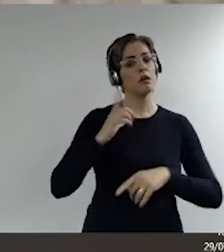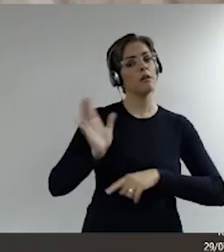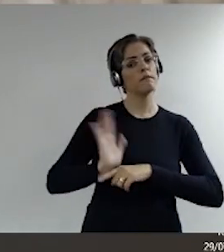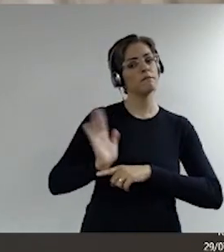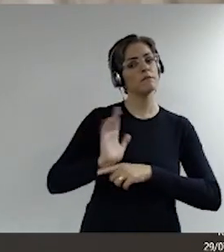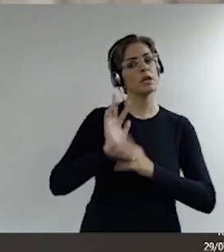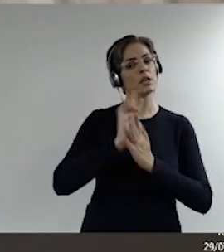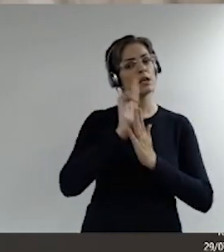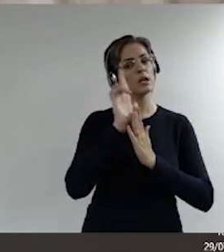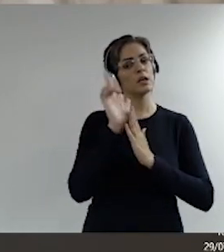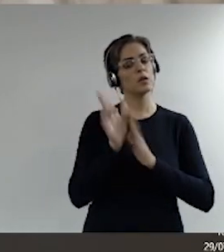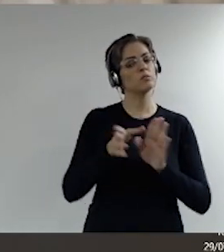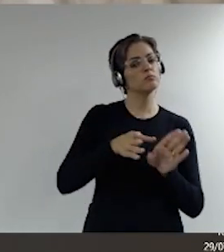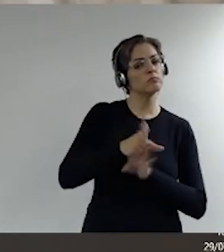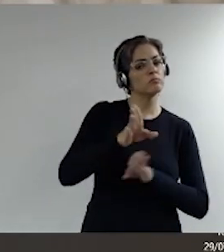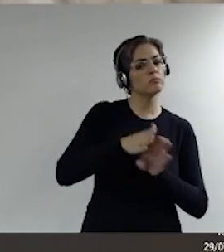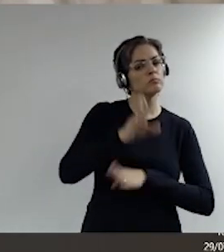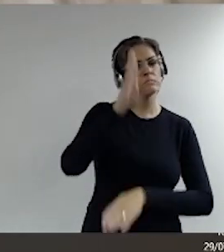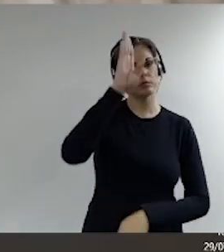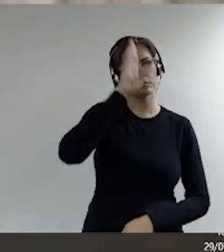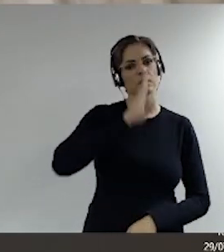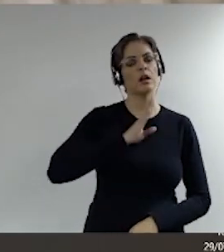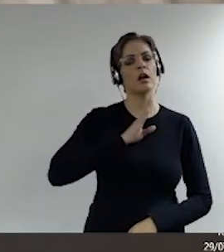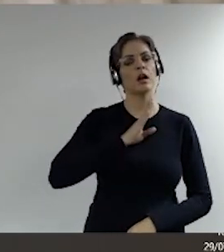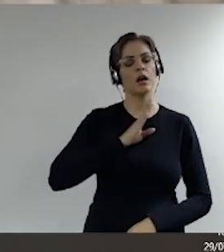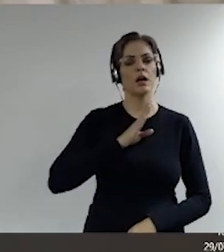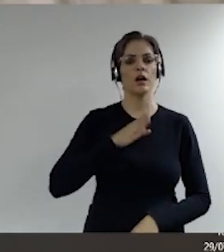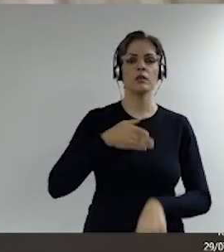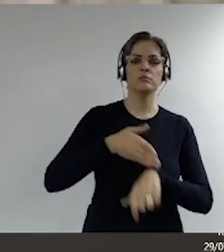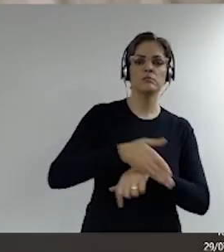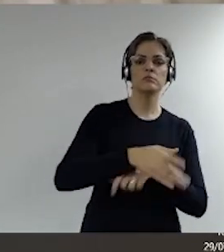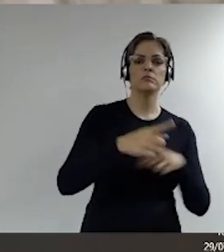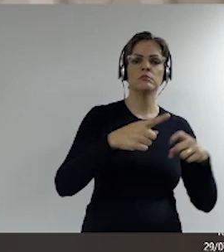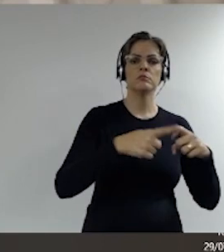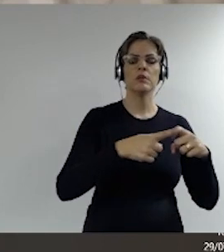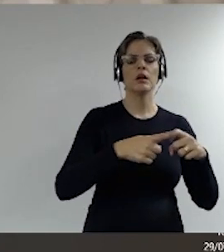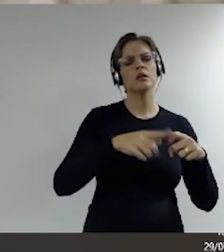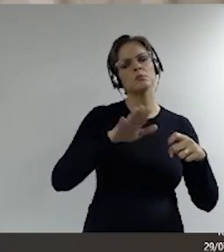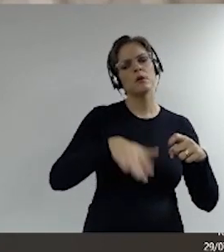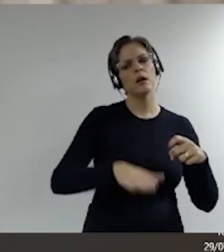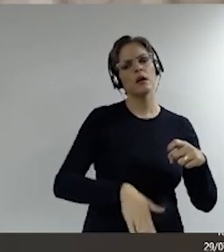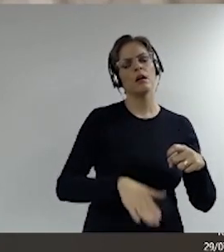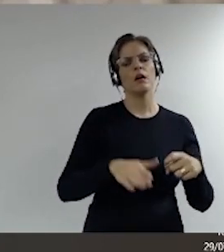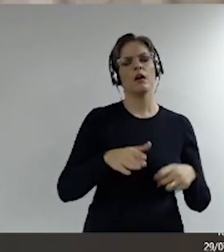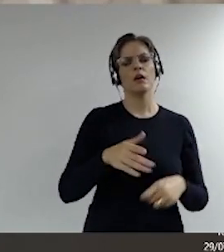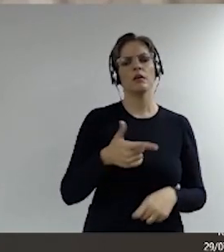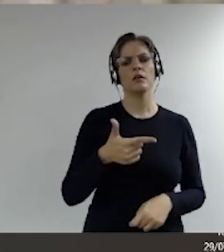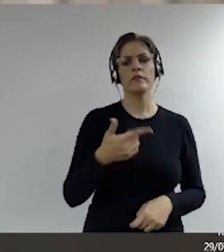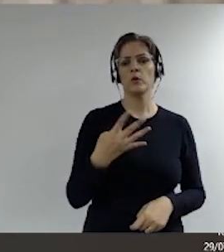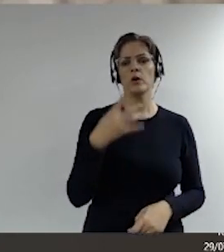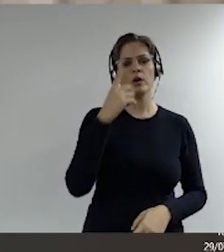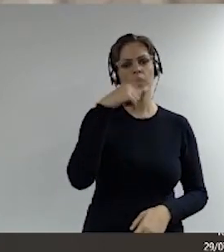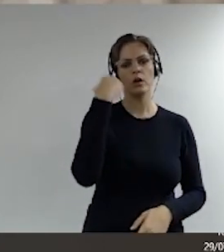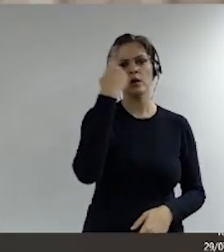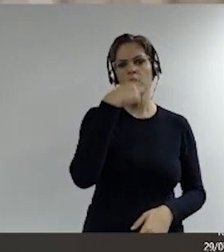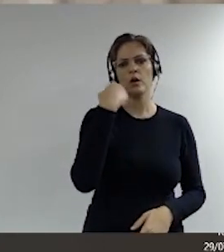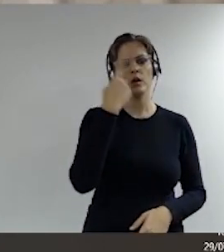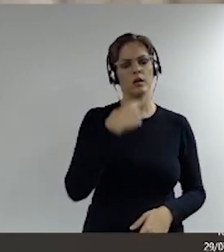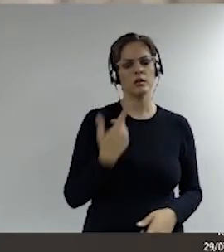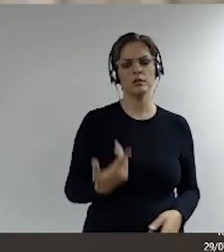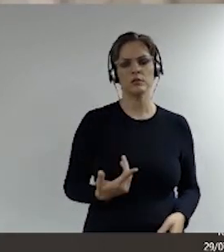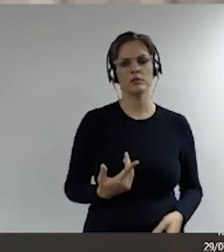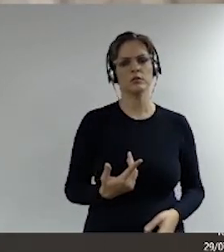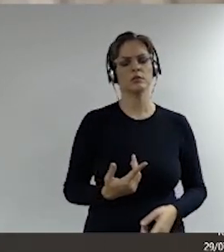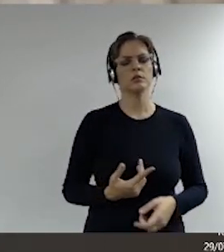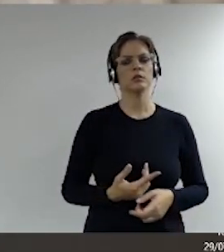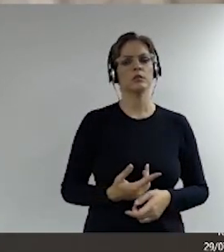há cartilhas de forma gratuita e consultas a preço subsidiado para toda a advocacia, 24 horas por dia. E a